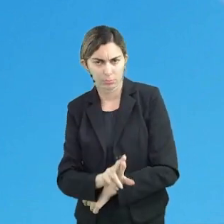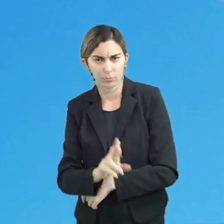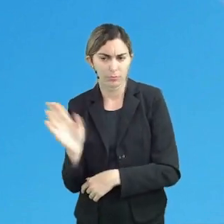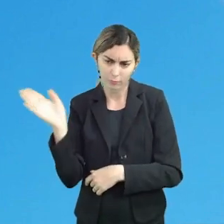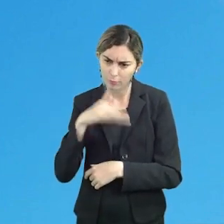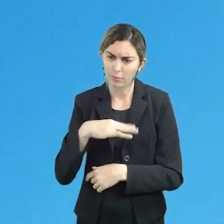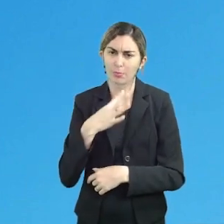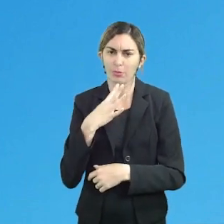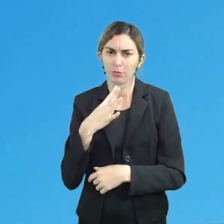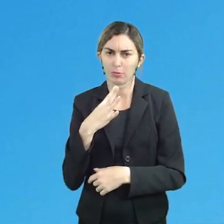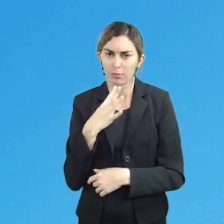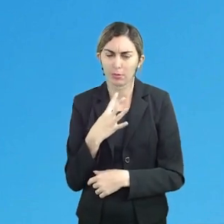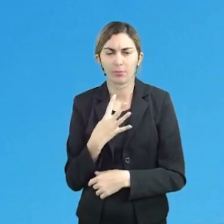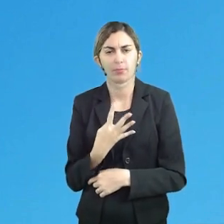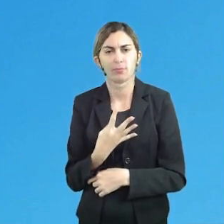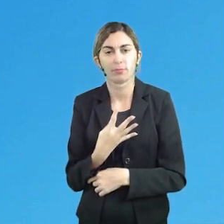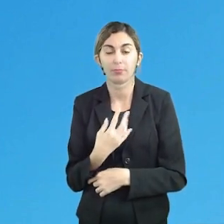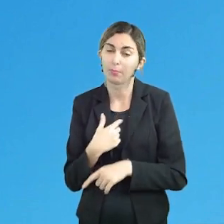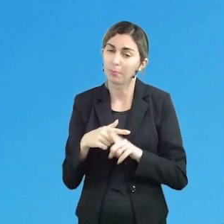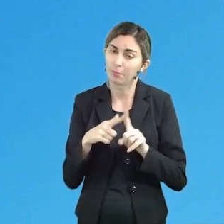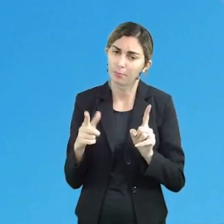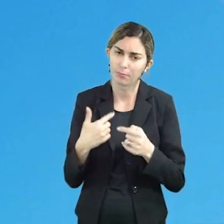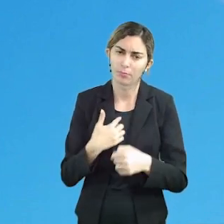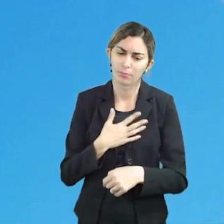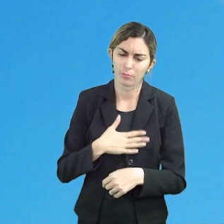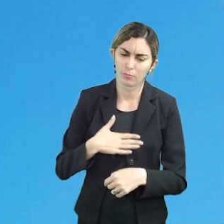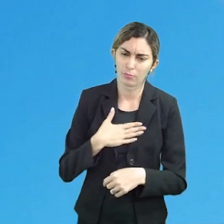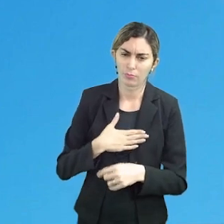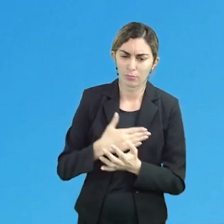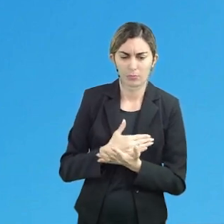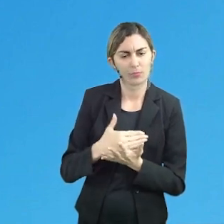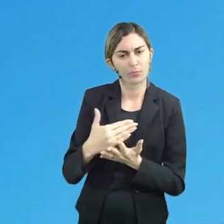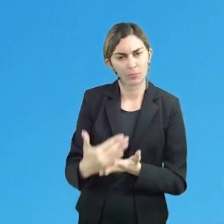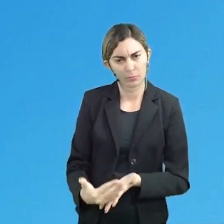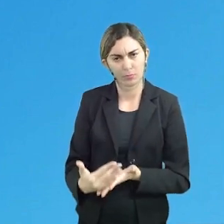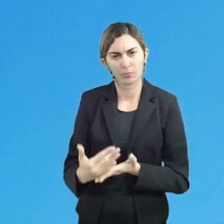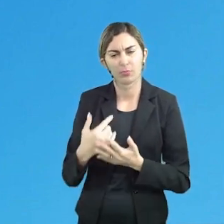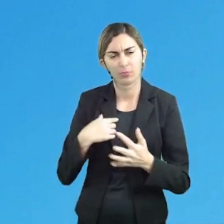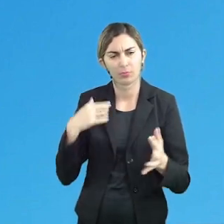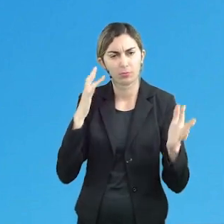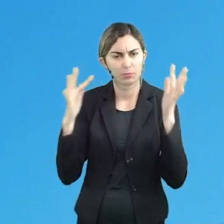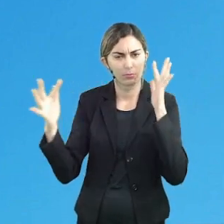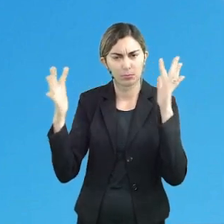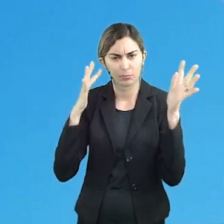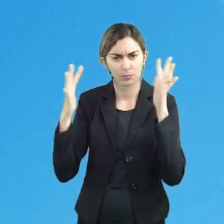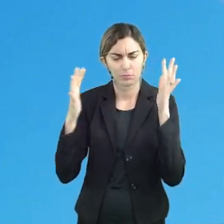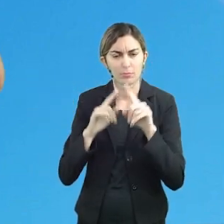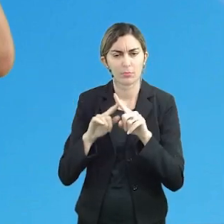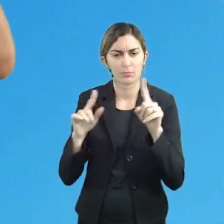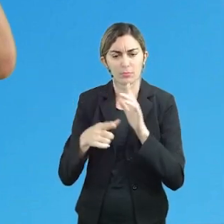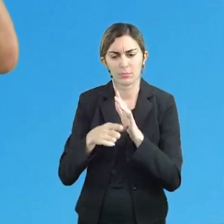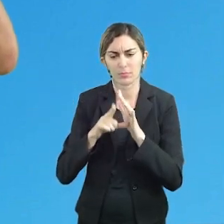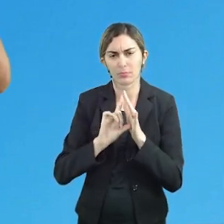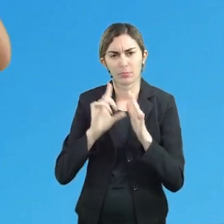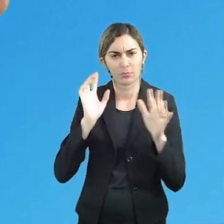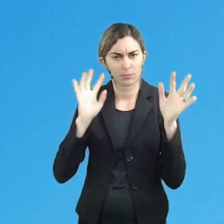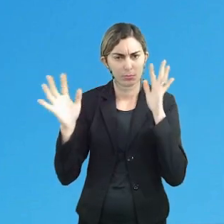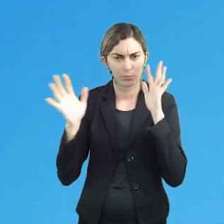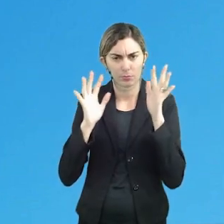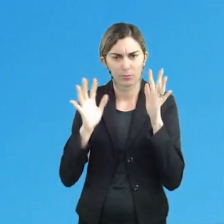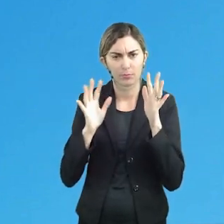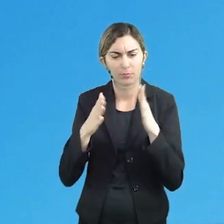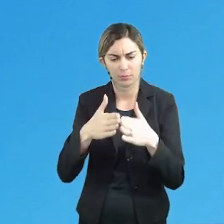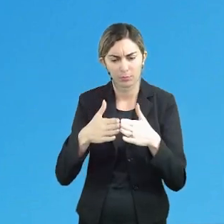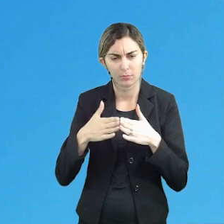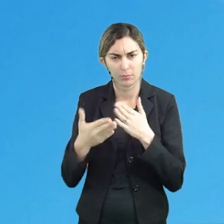Vamos conhecê-la, mas gostaria de iniciar com uma reflexão. Mas antes dessa reflexão,